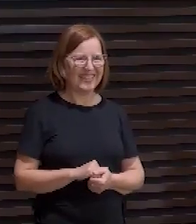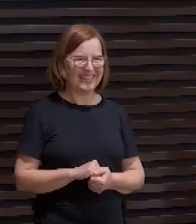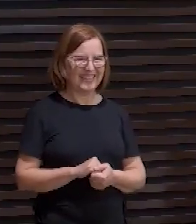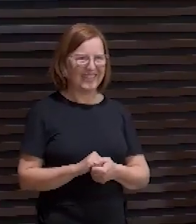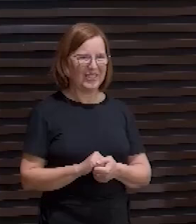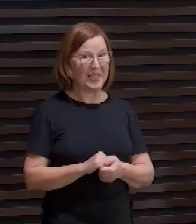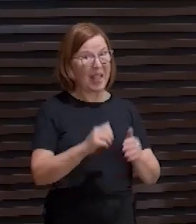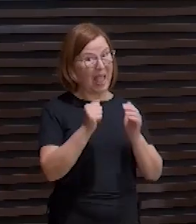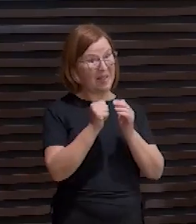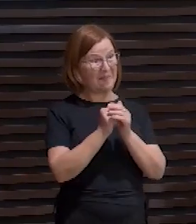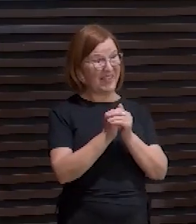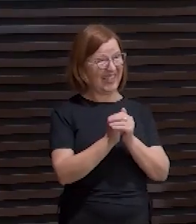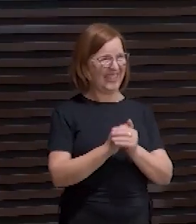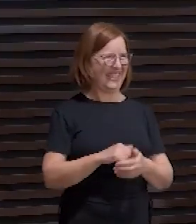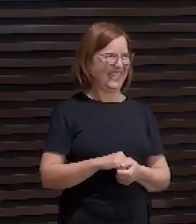Amém.